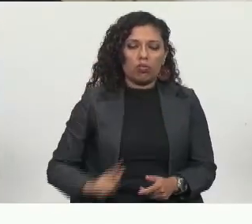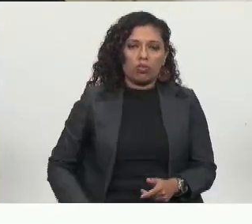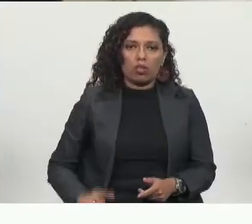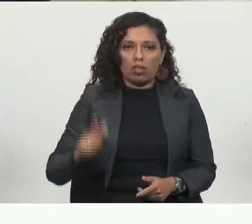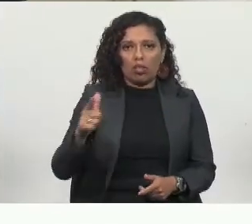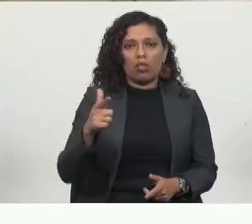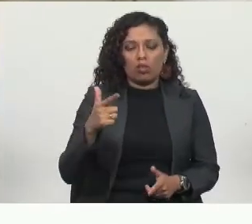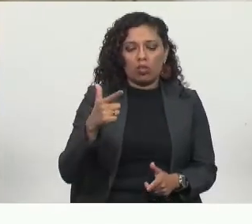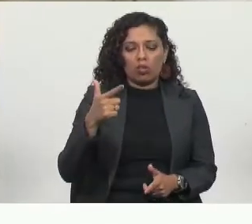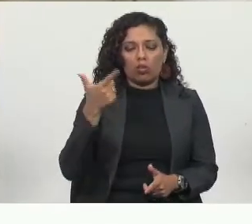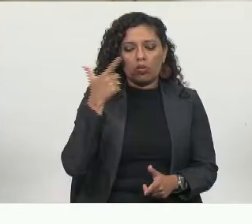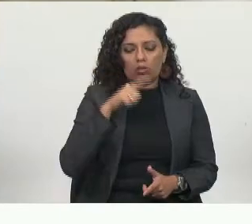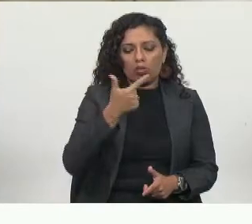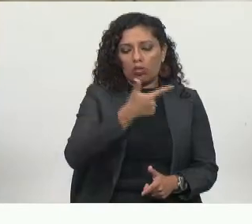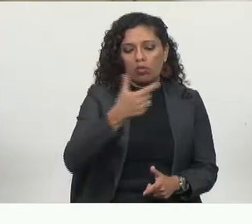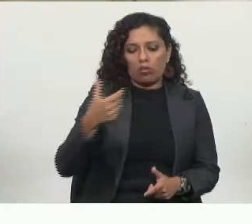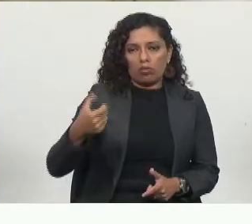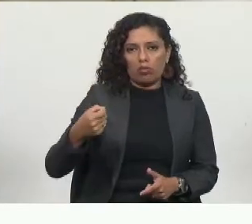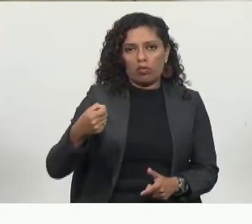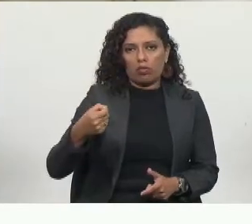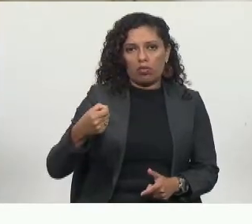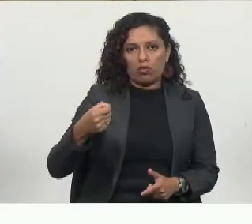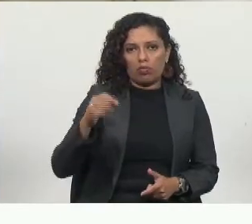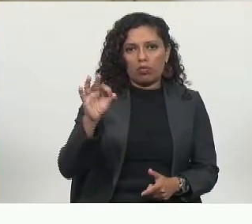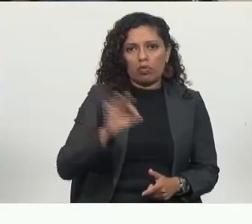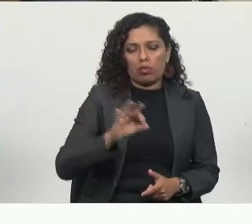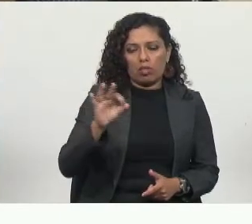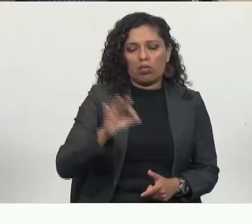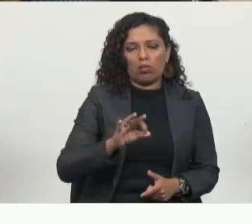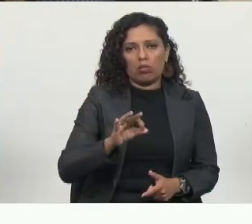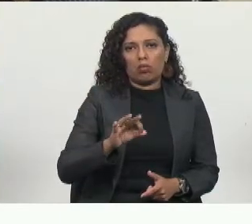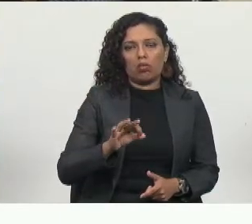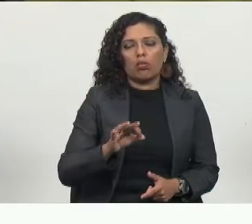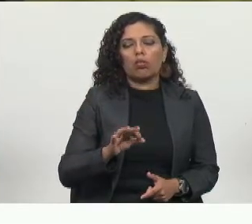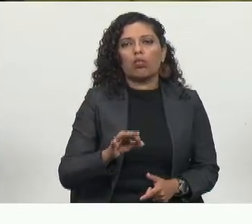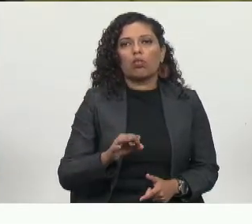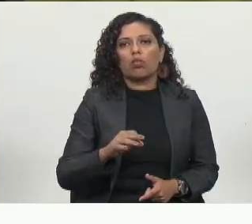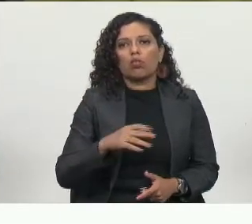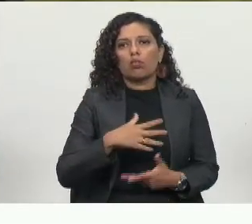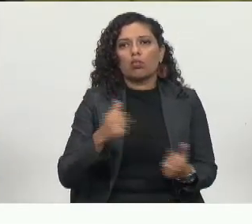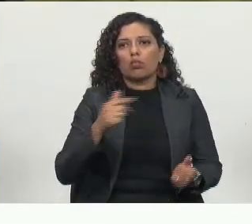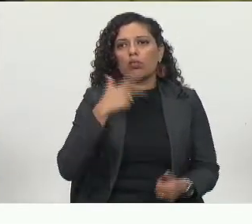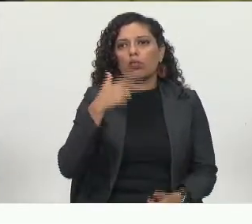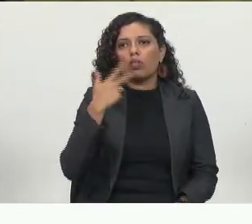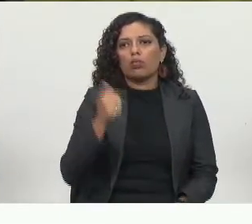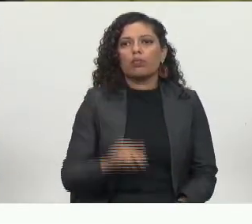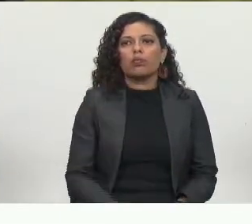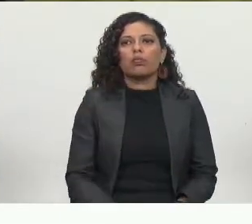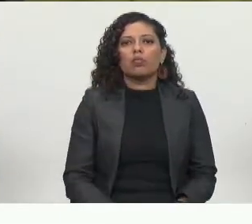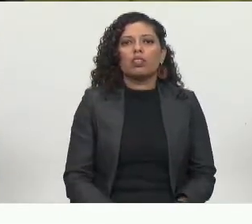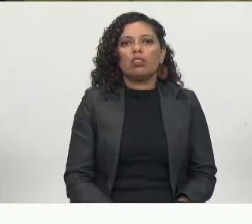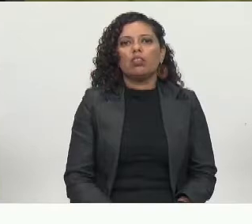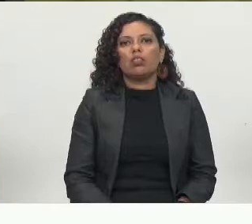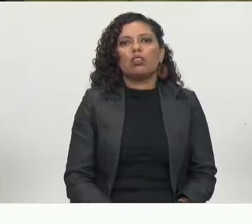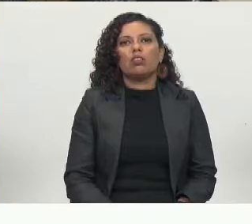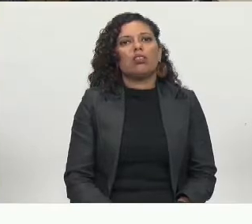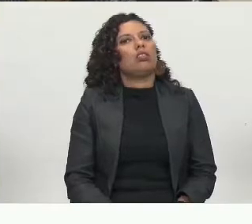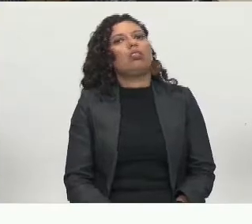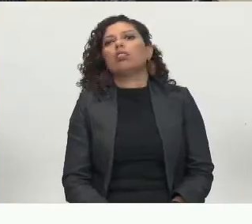realizar 20% de suas... Dá licença, só consignar a presença do deputado Quinoploc. Seja bem-vindo, deputado.